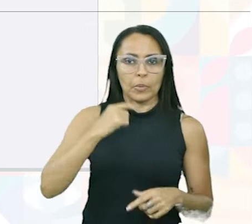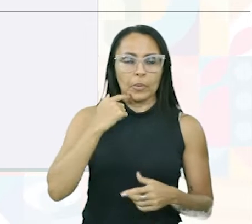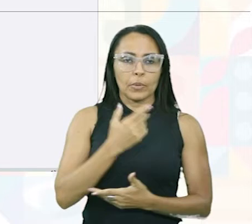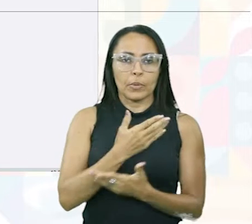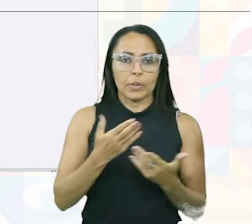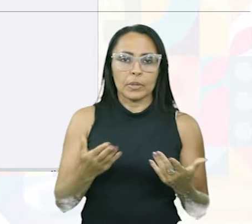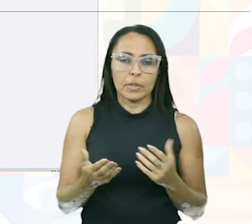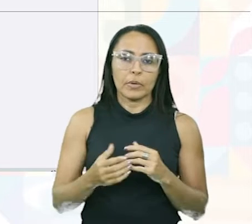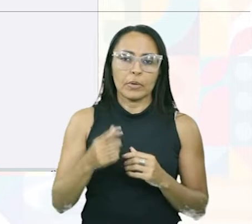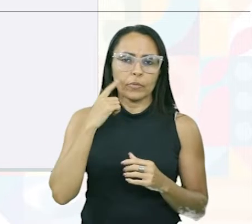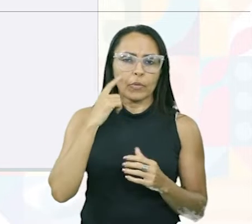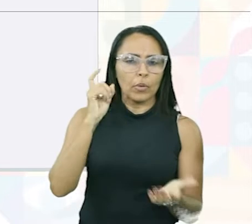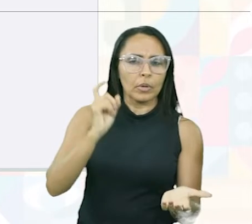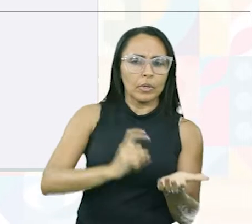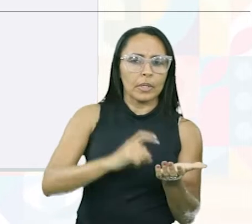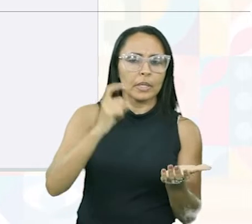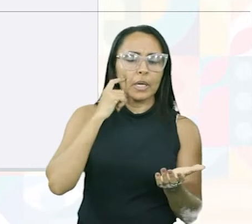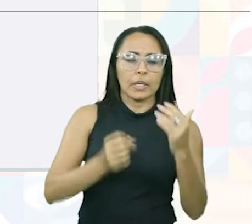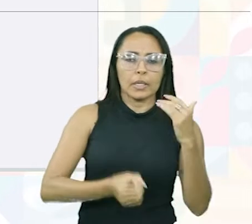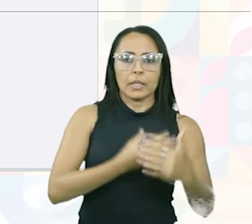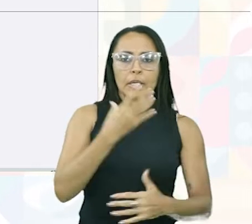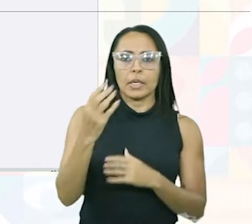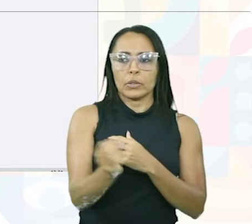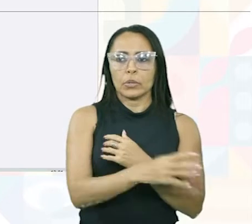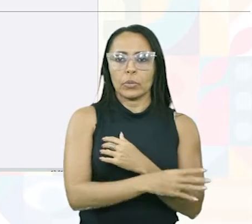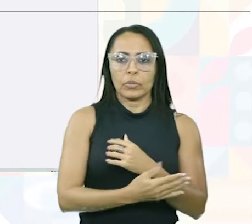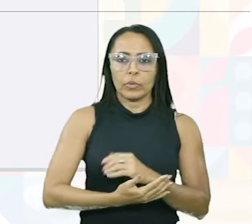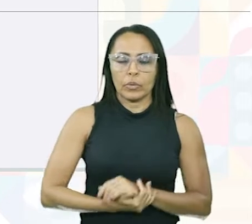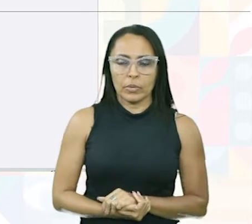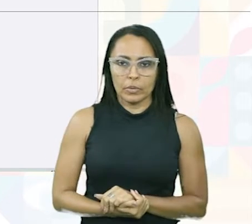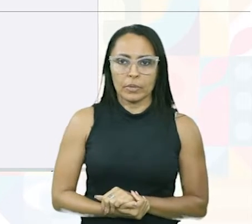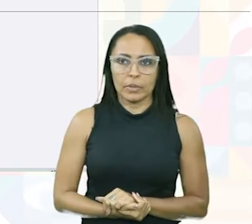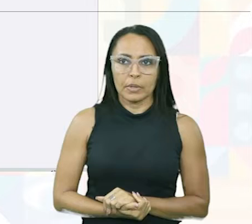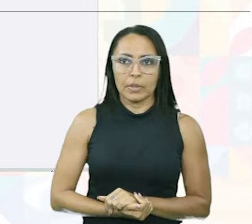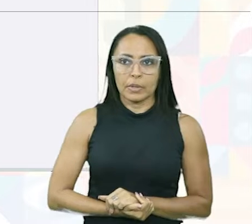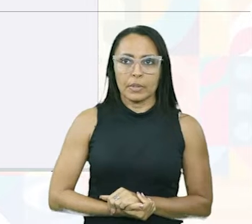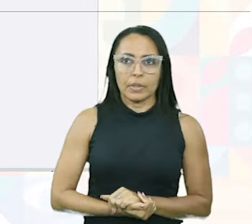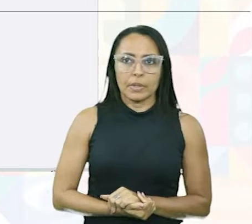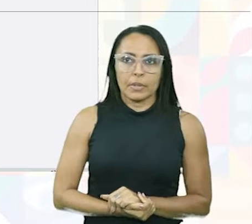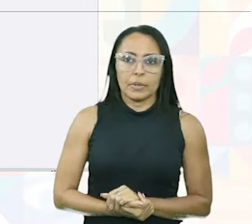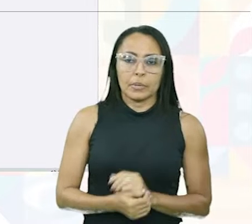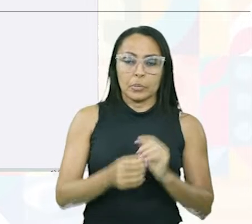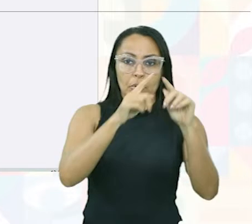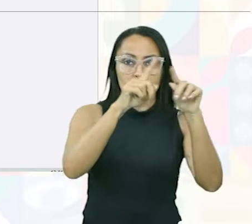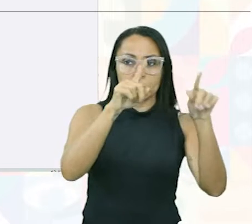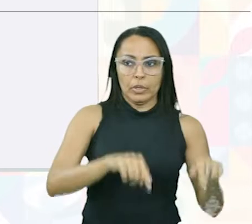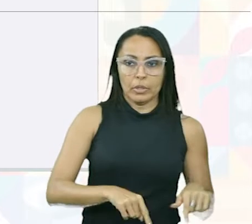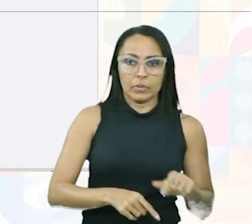vou clicar em Criar Novo, que é para criar um novo projeto.